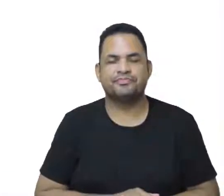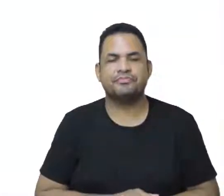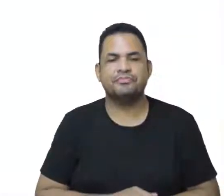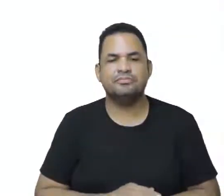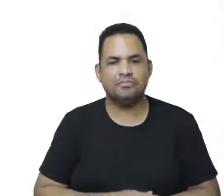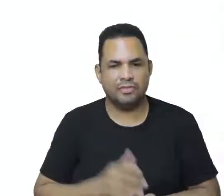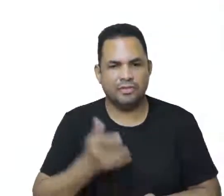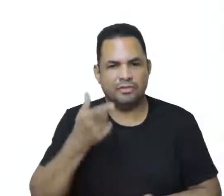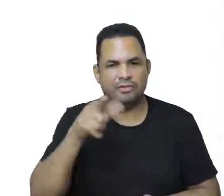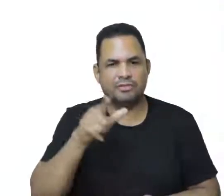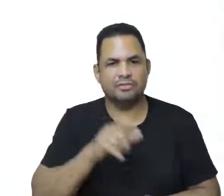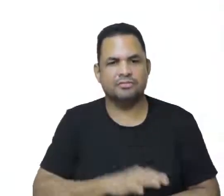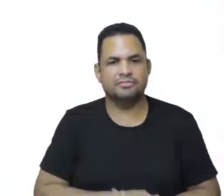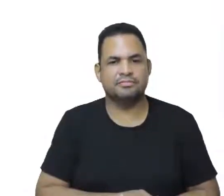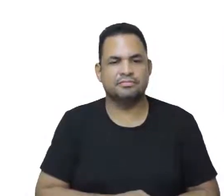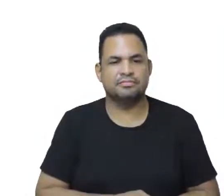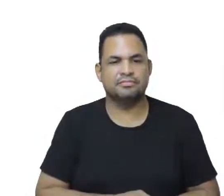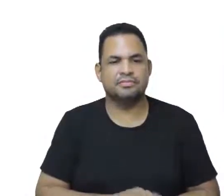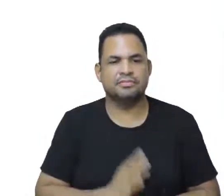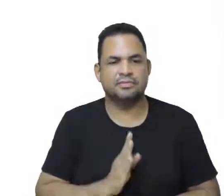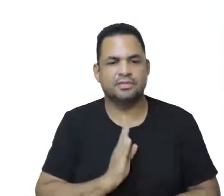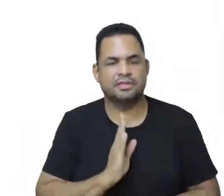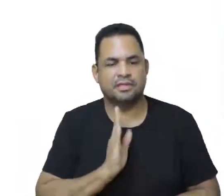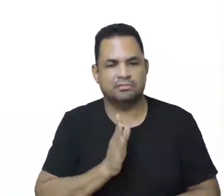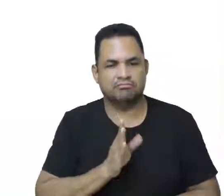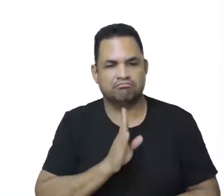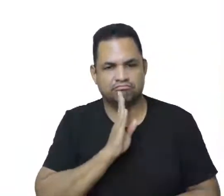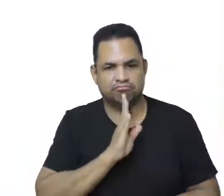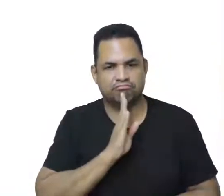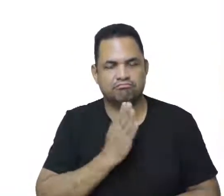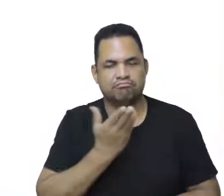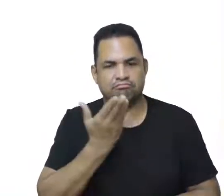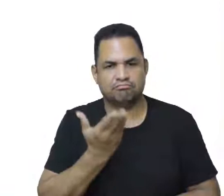outra? Olha um que você conhece bastante.